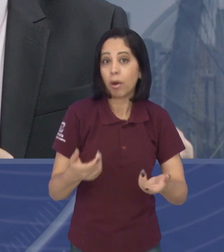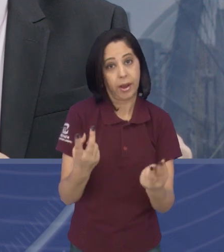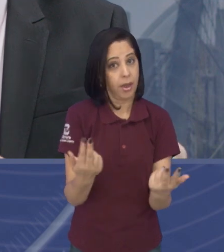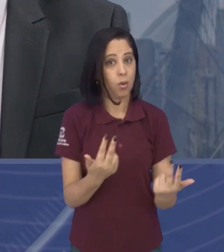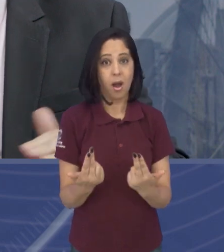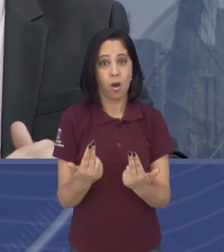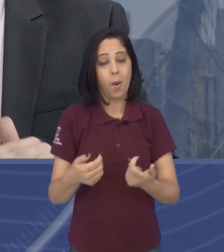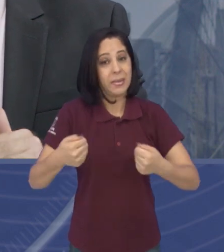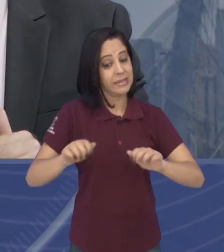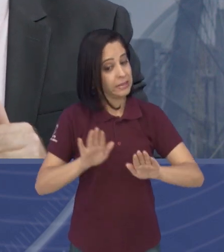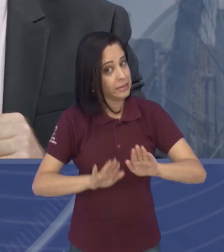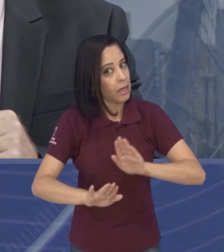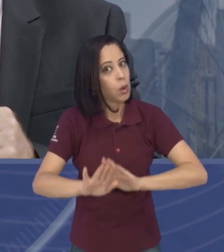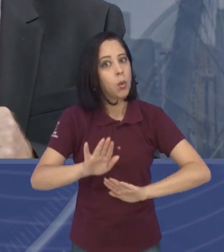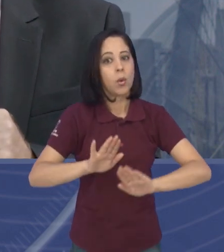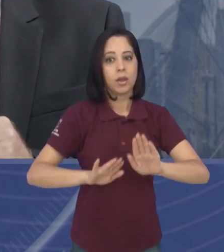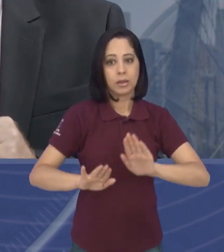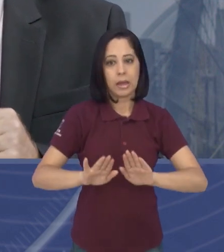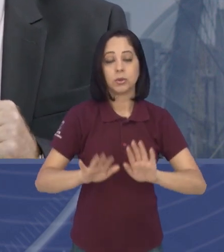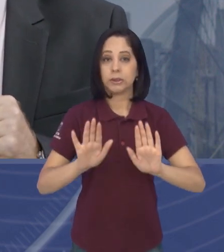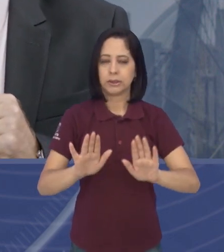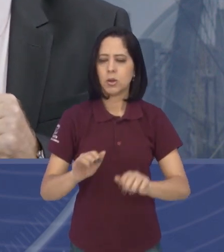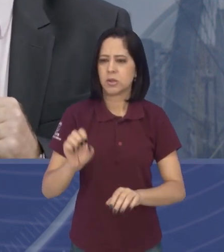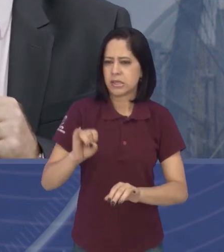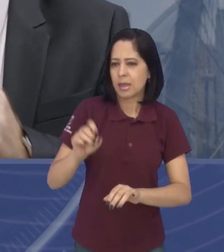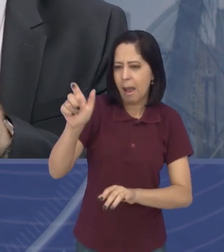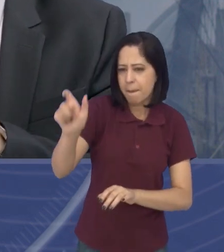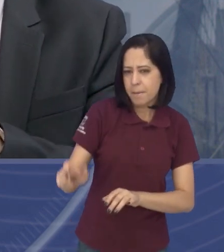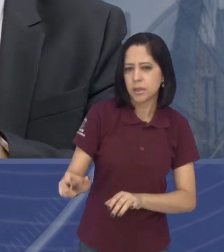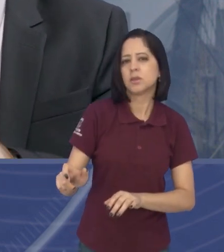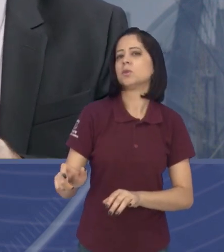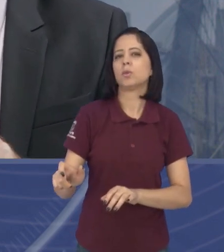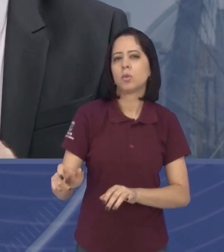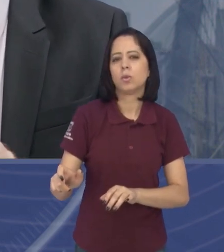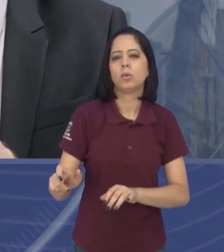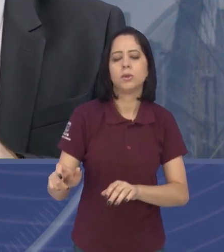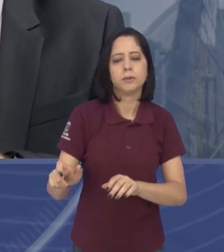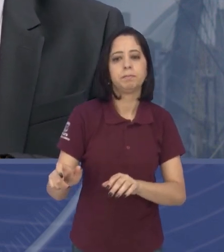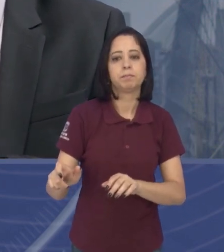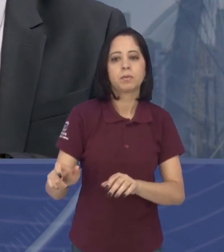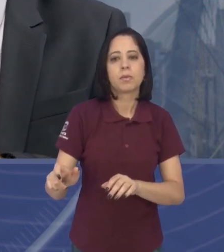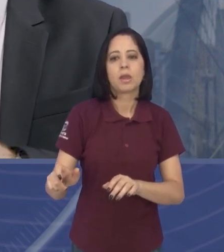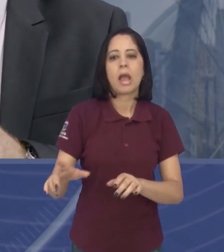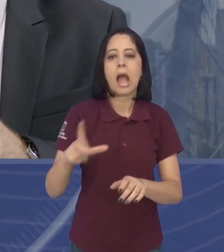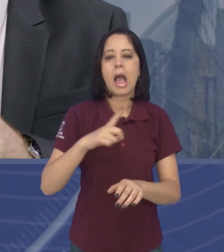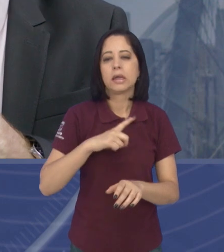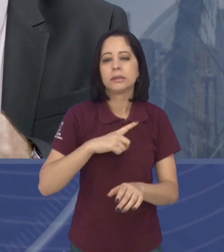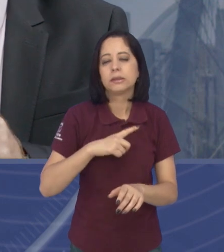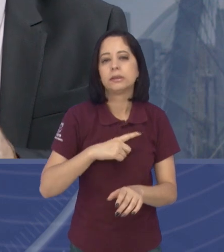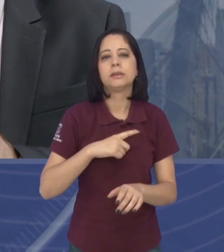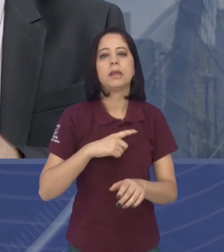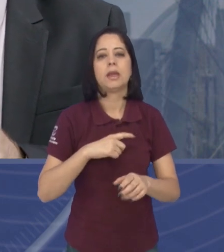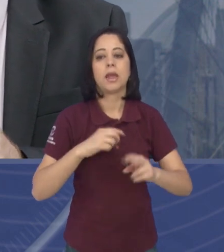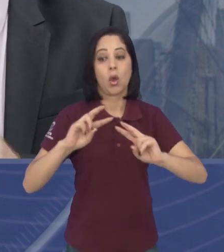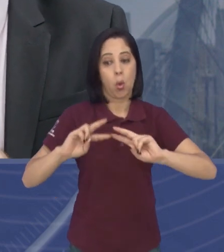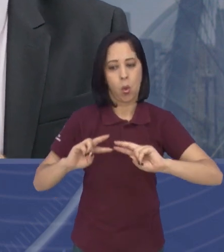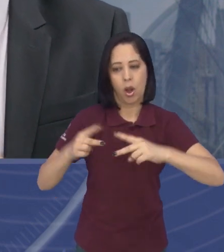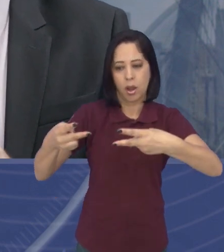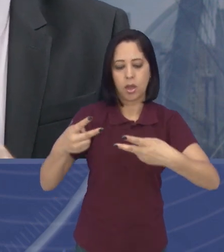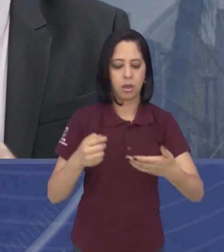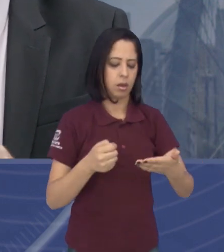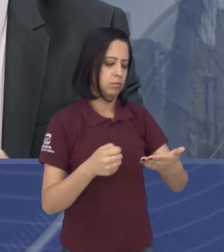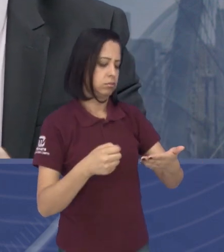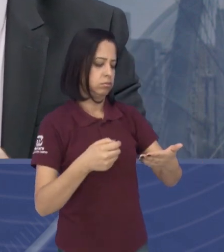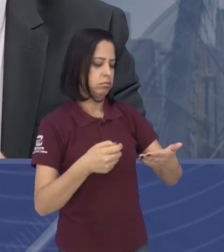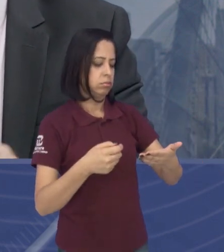é o ambiente. Então, quando a pessoa recebe uma oferta, recebe o anúncio, recebe um link, alguém entra